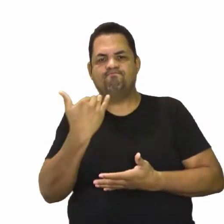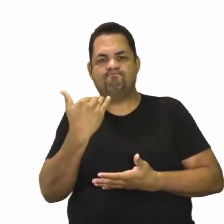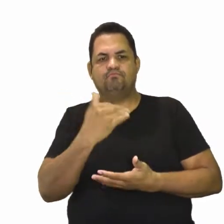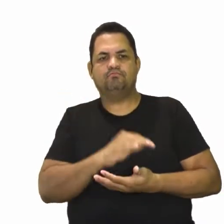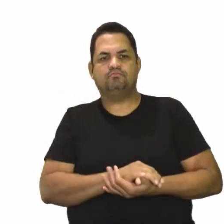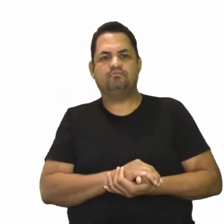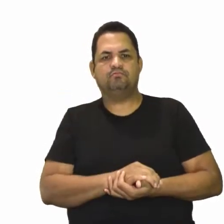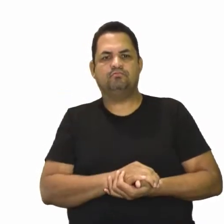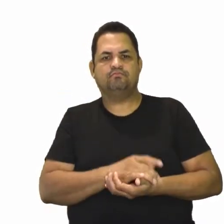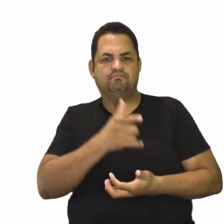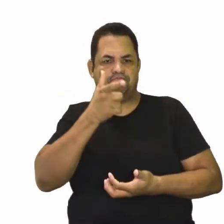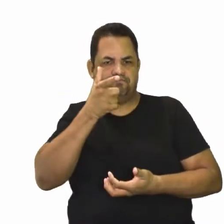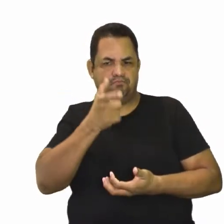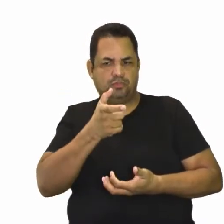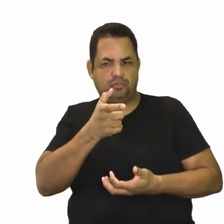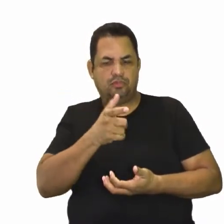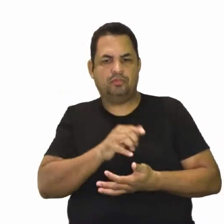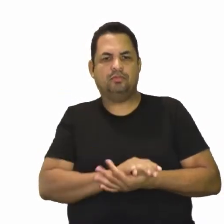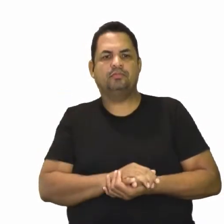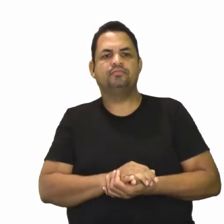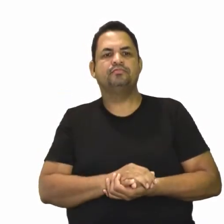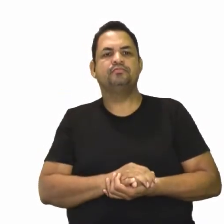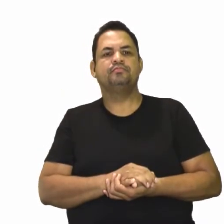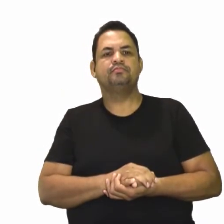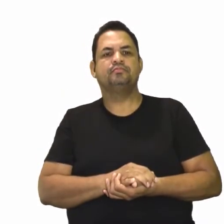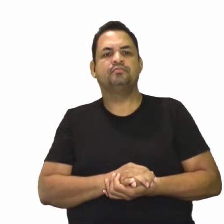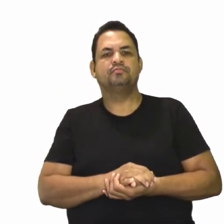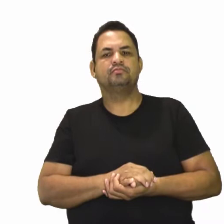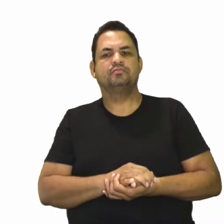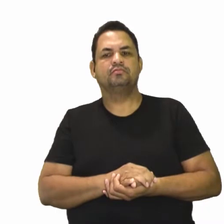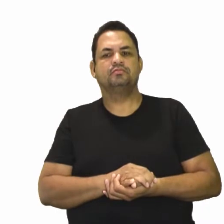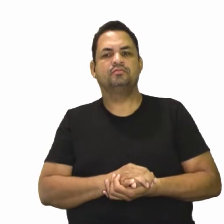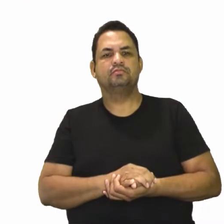Marighella. Vai ser emboscado e executado.